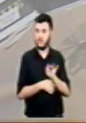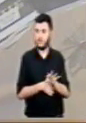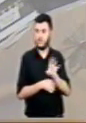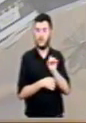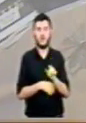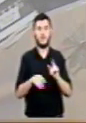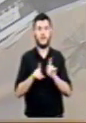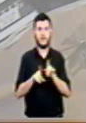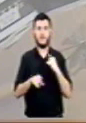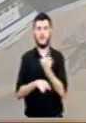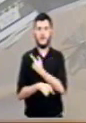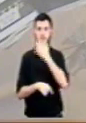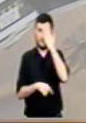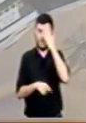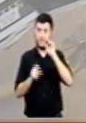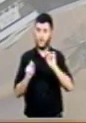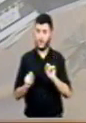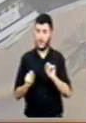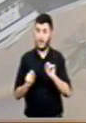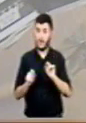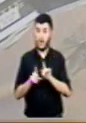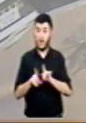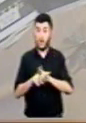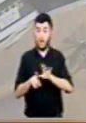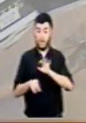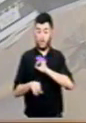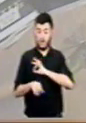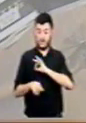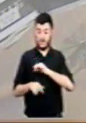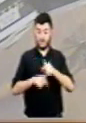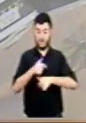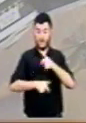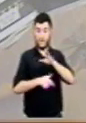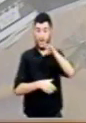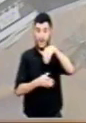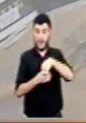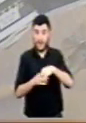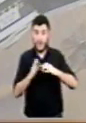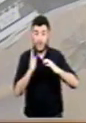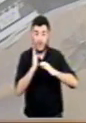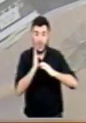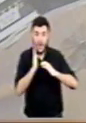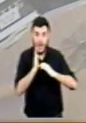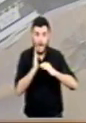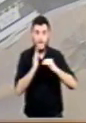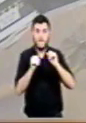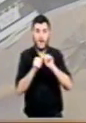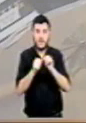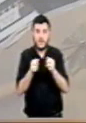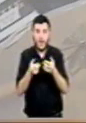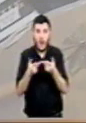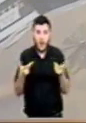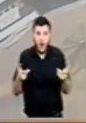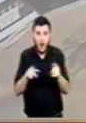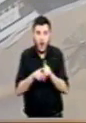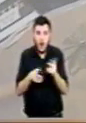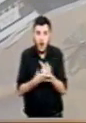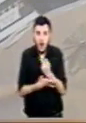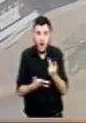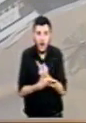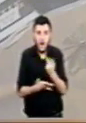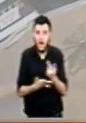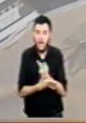ilegalidades praticadas por policiais legislativos do Senado Federal. Em síntese,